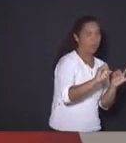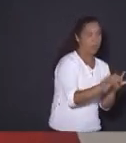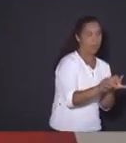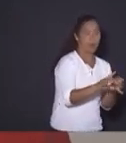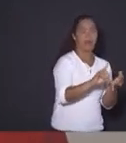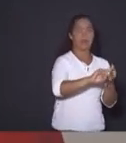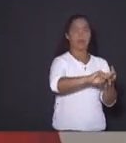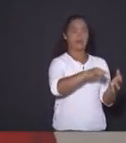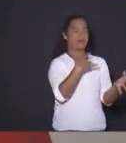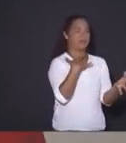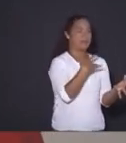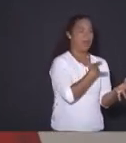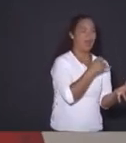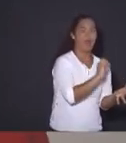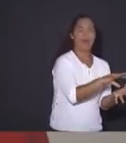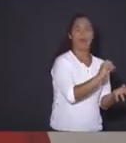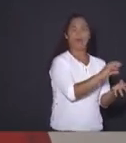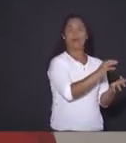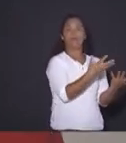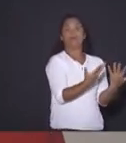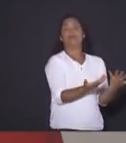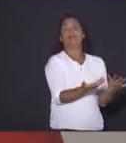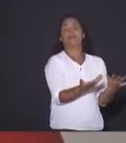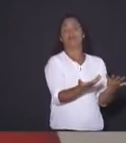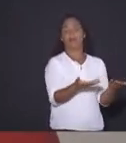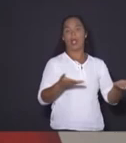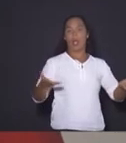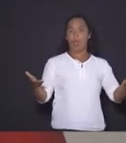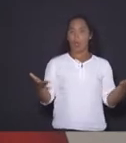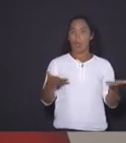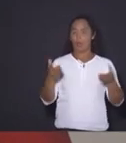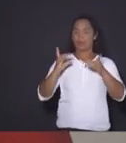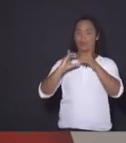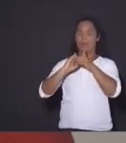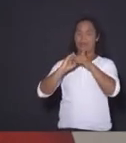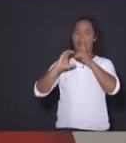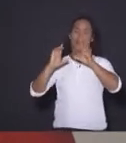hoje nós vivemos uma democracia de aparência